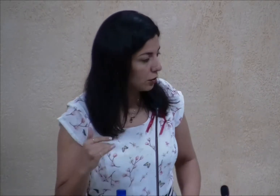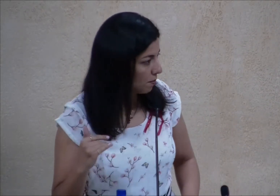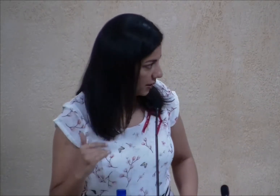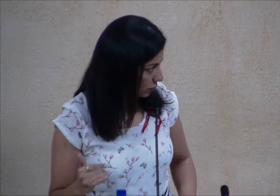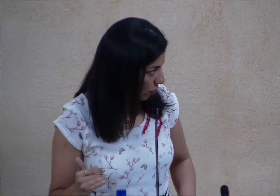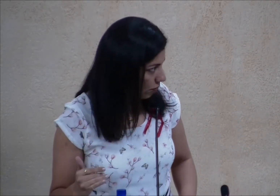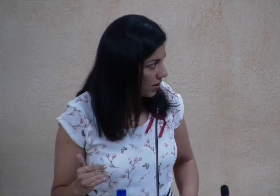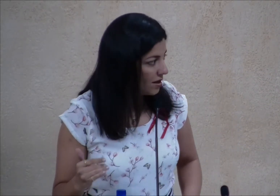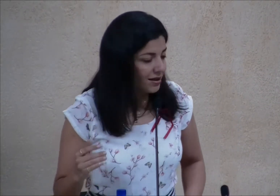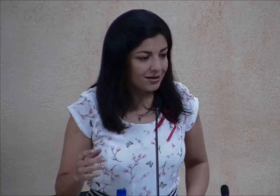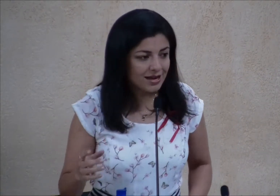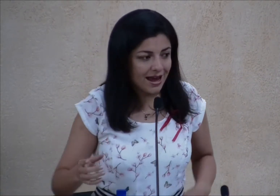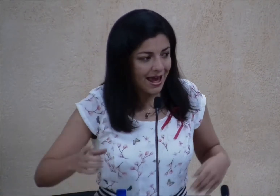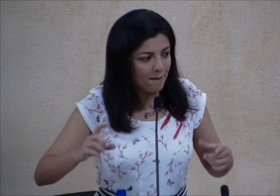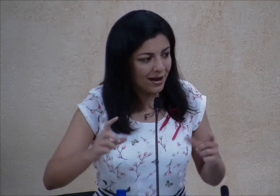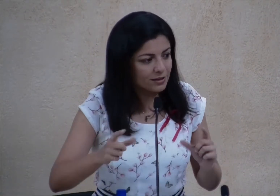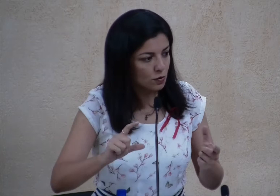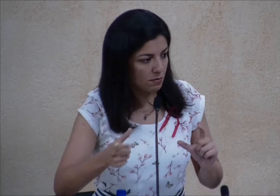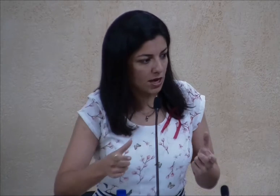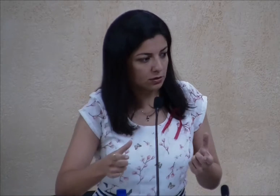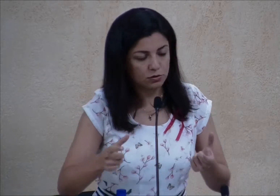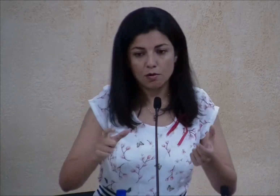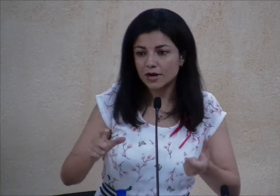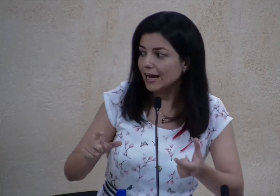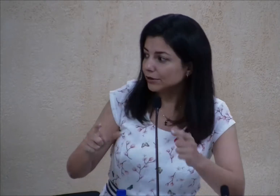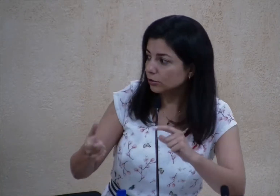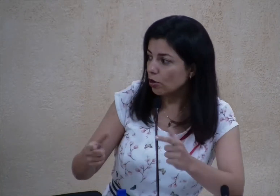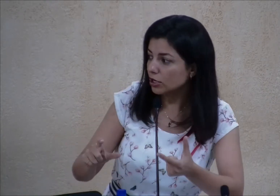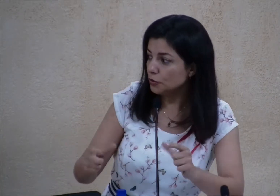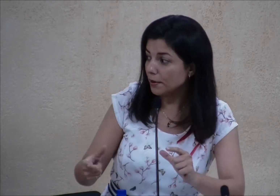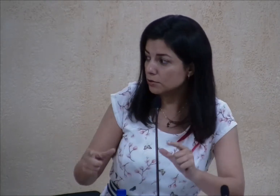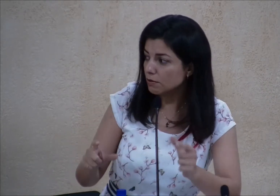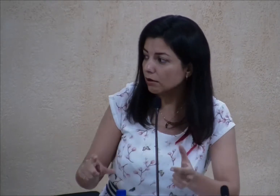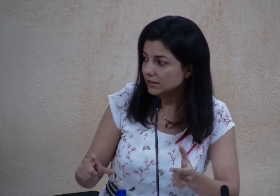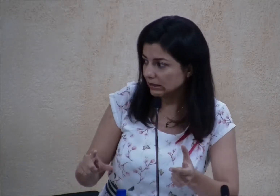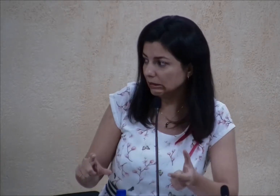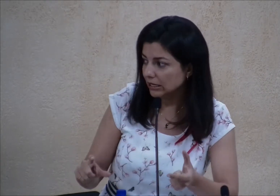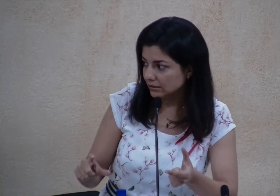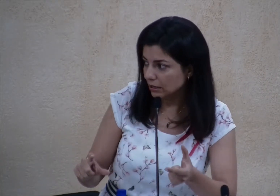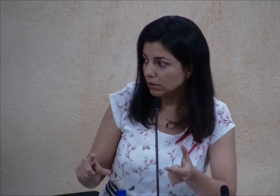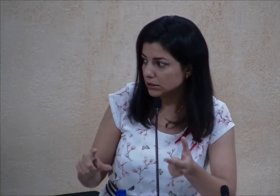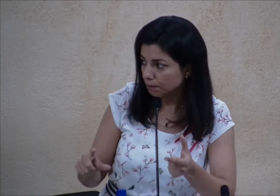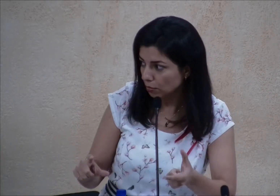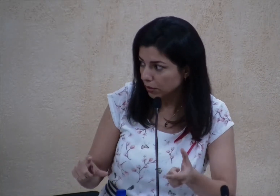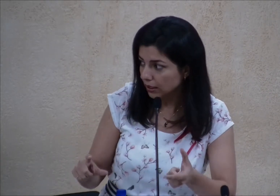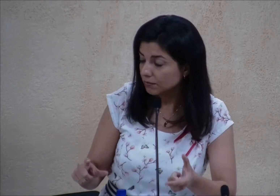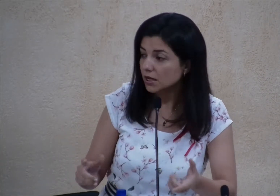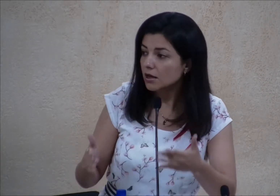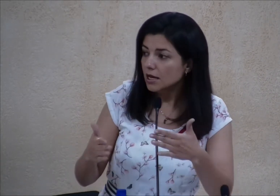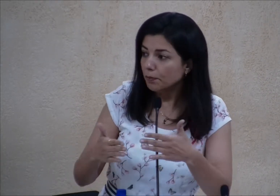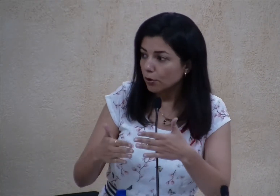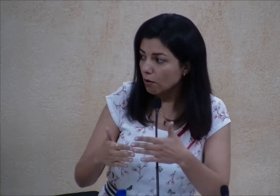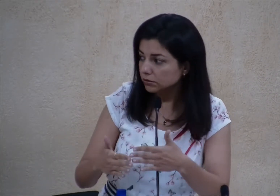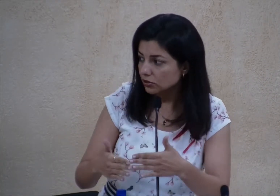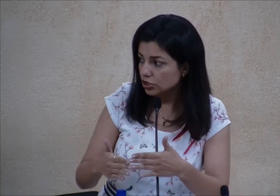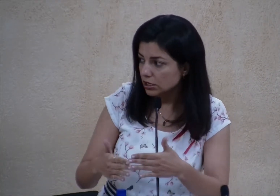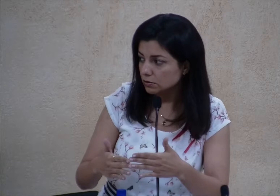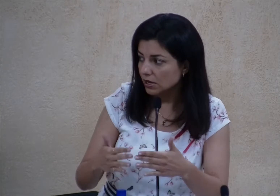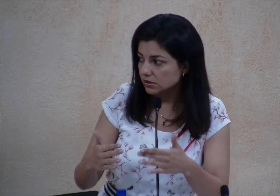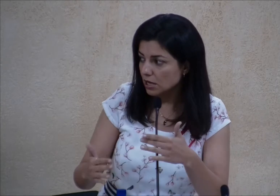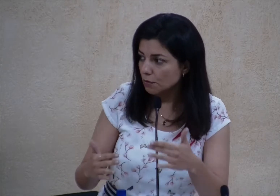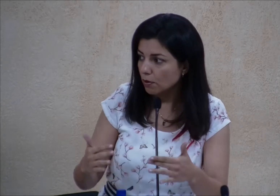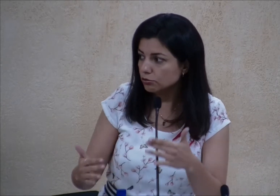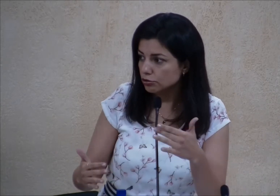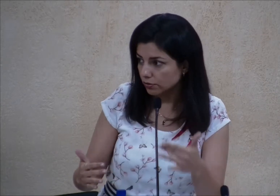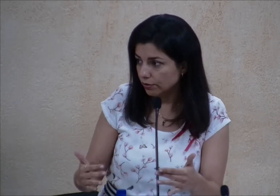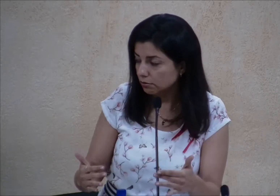Executivo argumentou que é mais ou menos o horário da troca de pessoal da Secretaria de Segurança Pública. E, por conta disso,